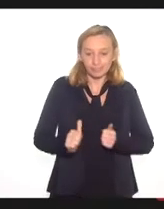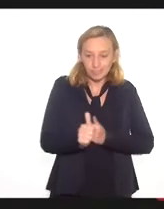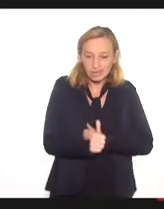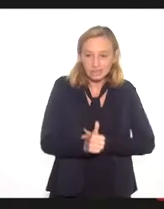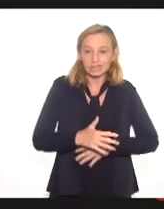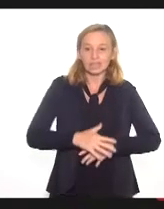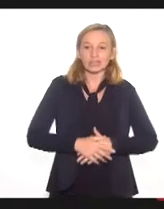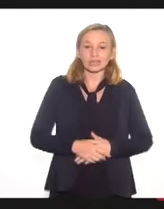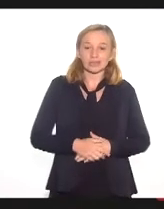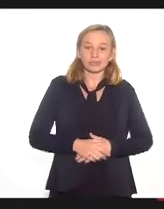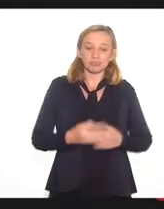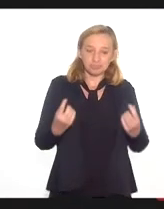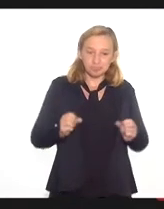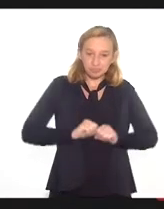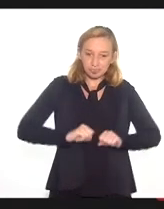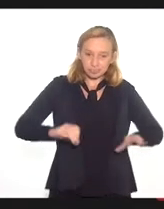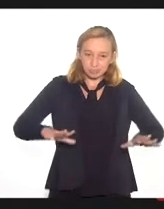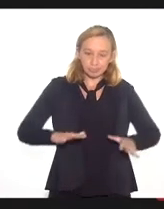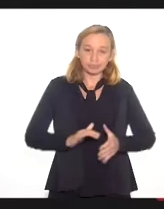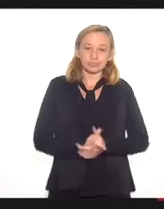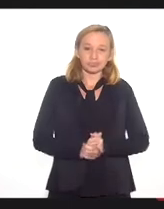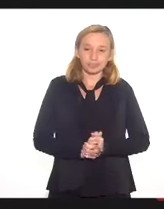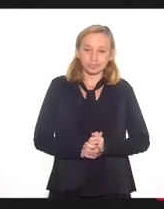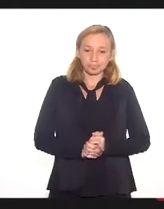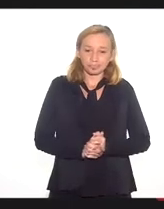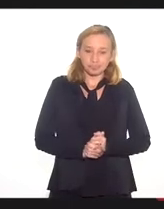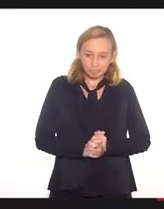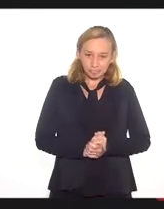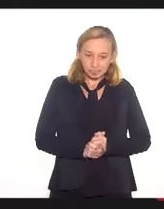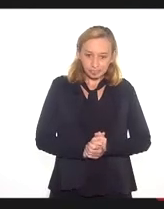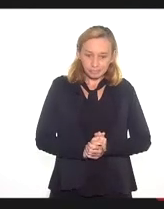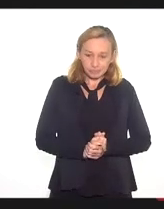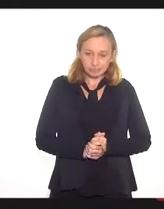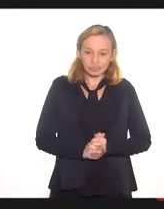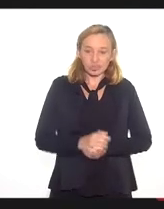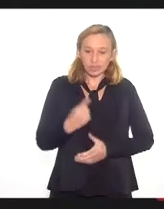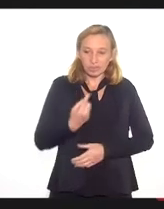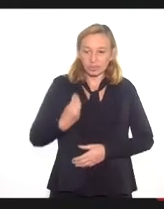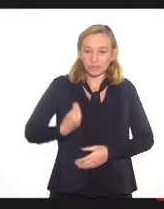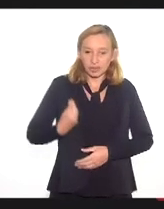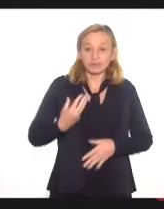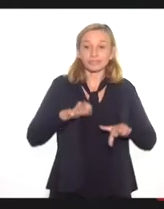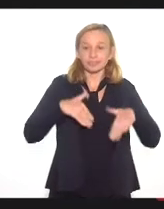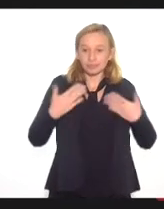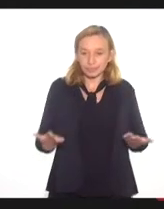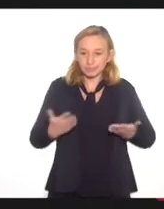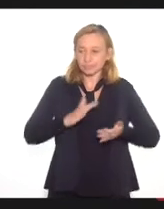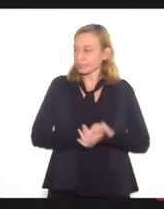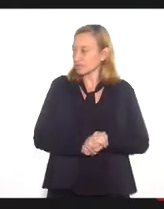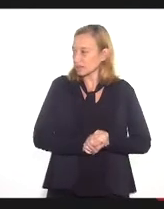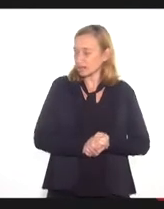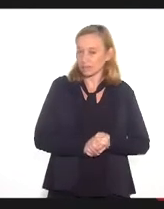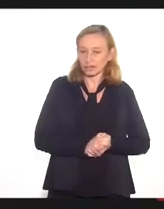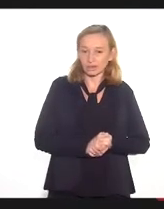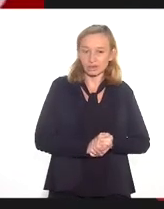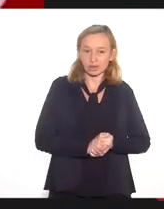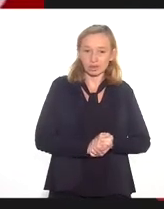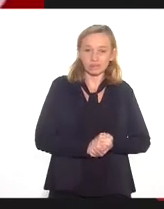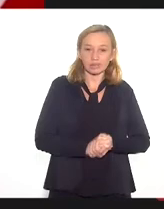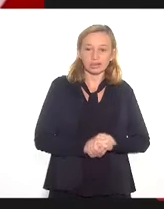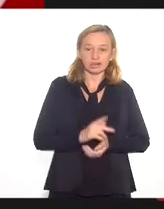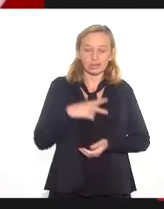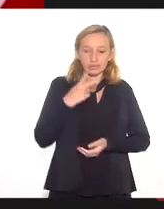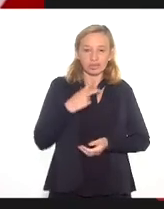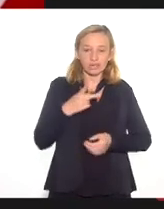essa pandemia e esse pandemônio né que a gente vive então estamos falando né de uma